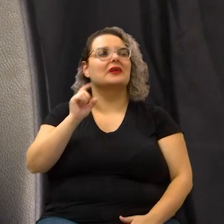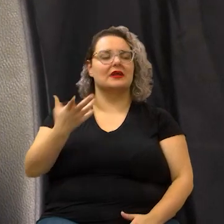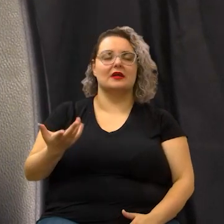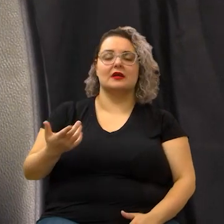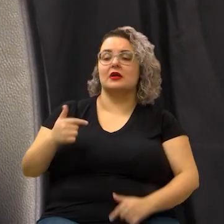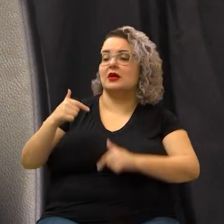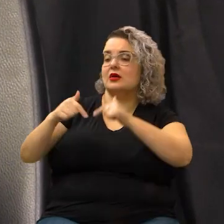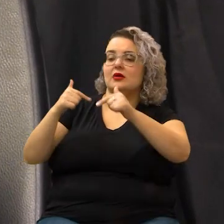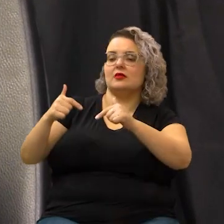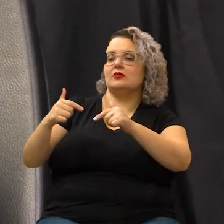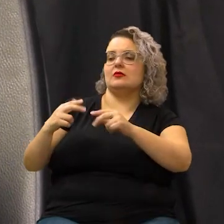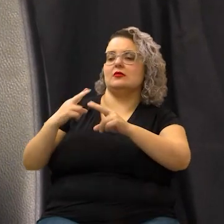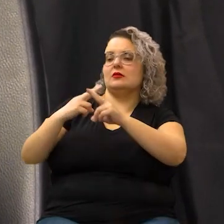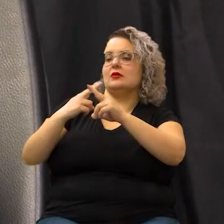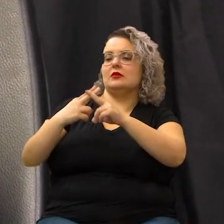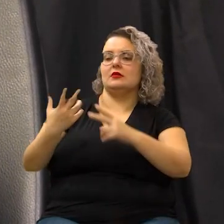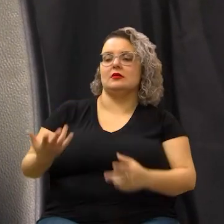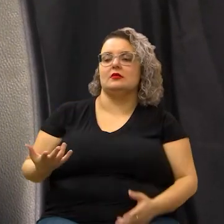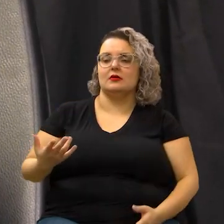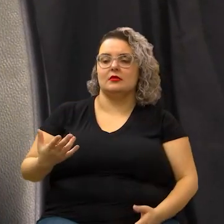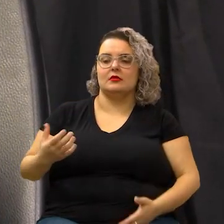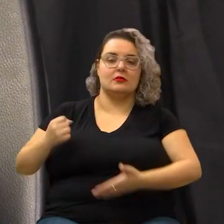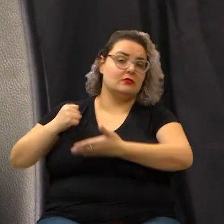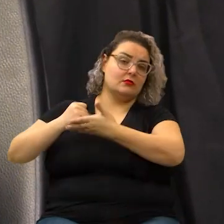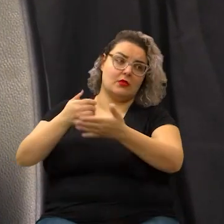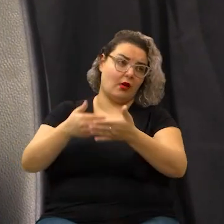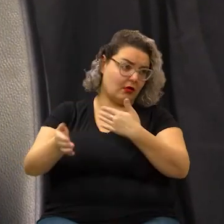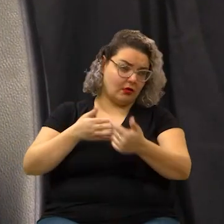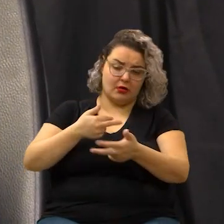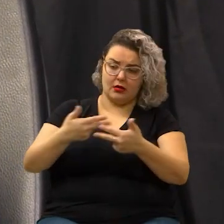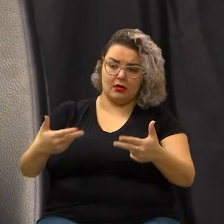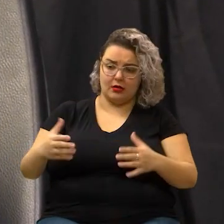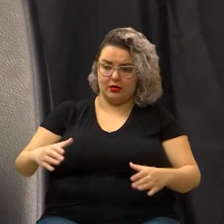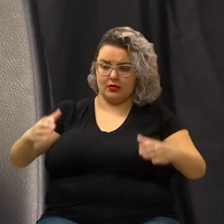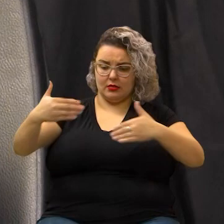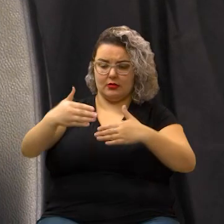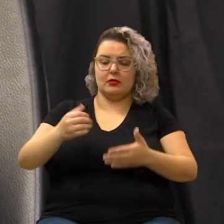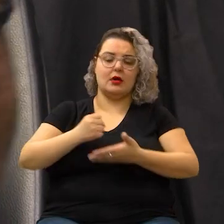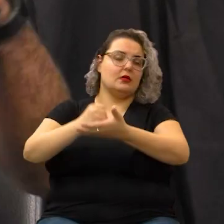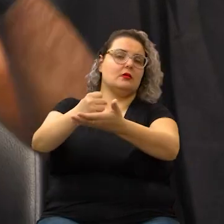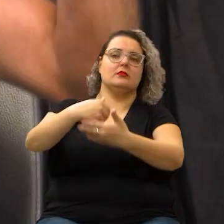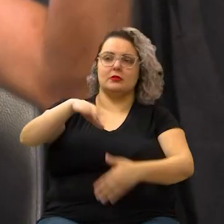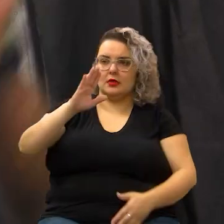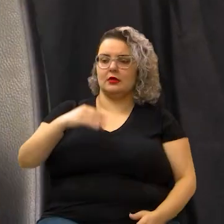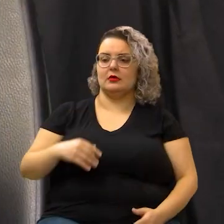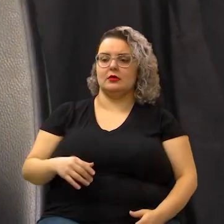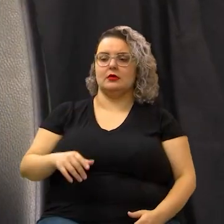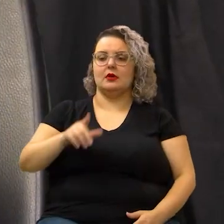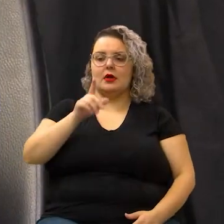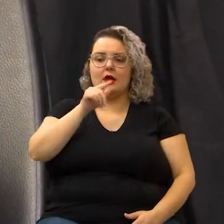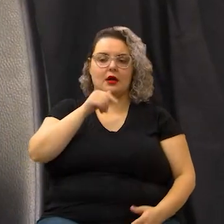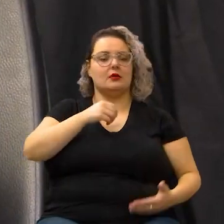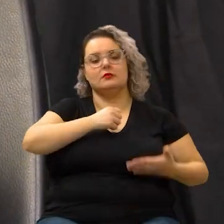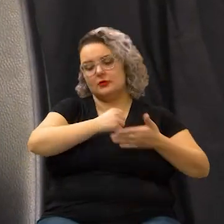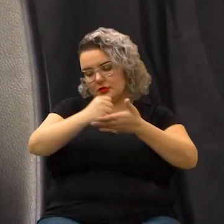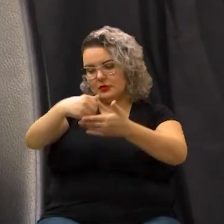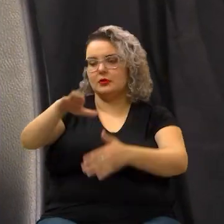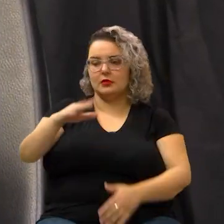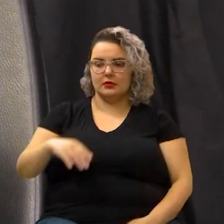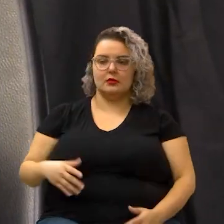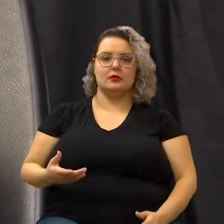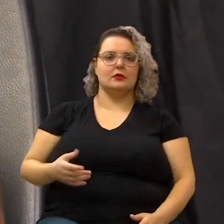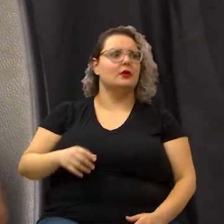eu era terceirizado na Caixa Econômica como carregador, então você carregava qualquer coisa que chegava. Chegou essa caixa, carrega. Chegou a